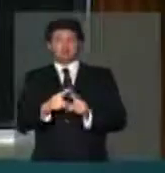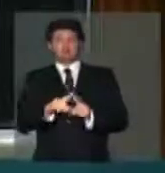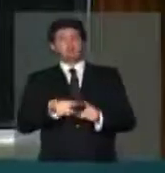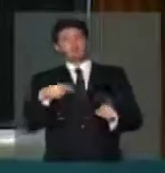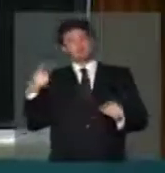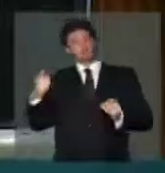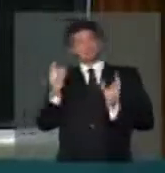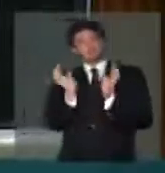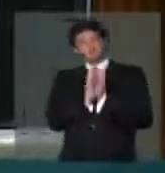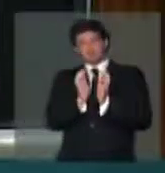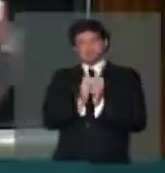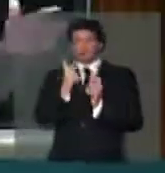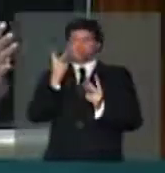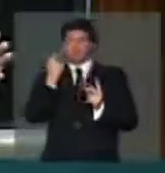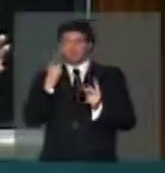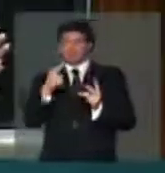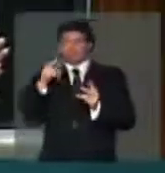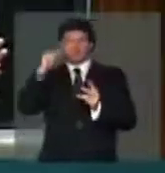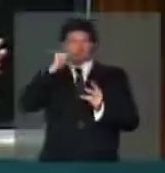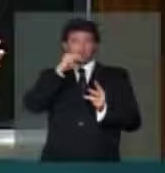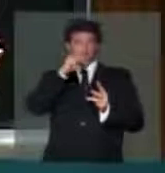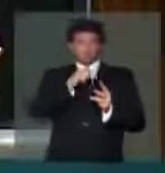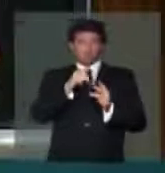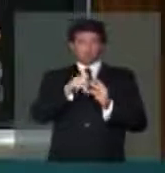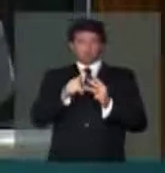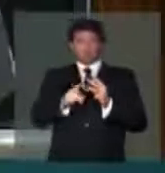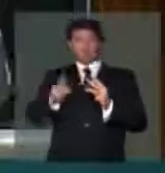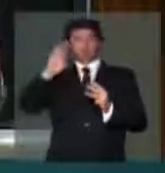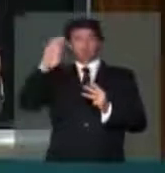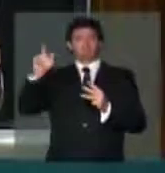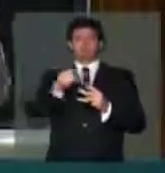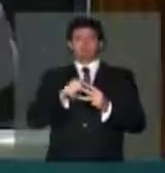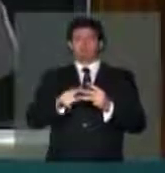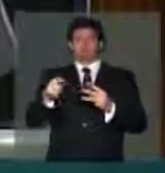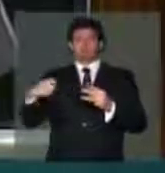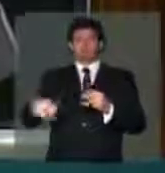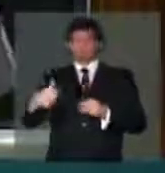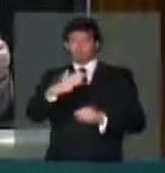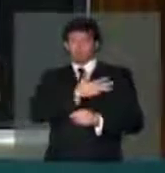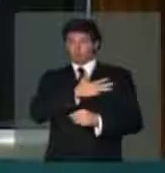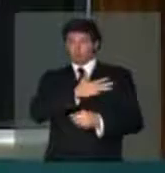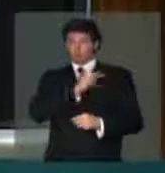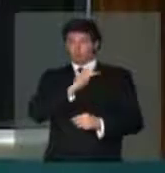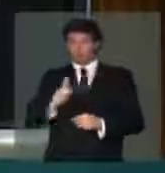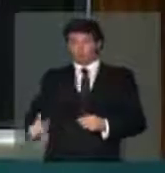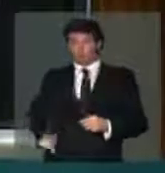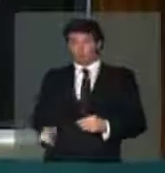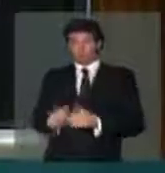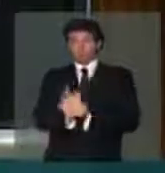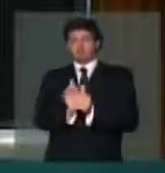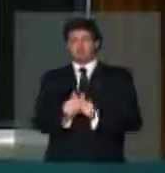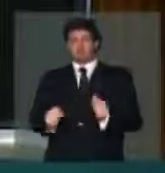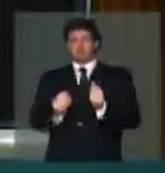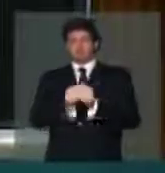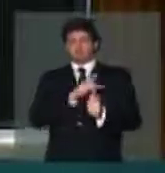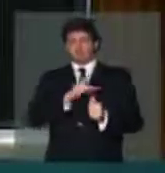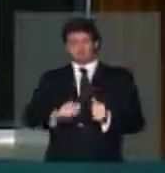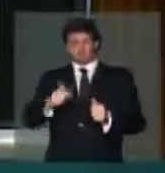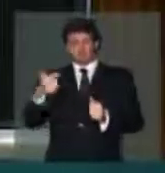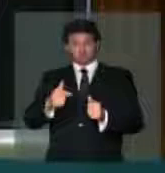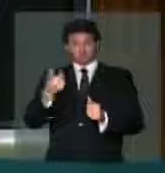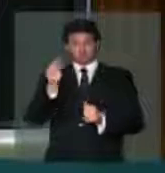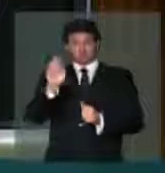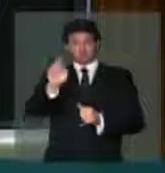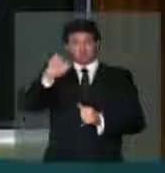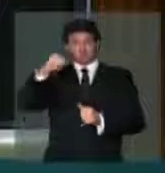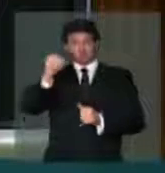depois Pernambuco, Ceará, Rio Grande do Norte. Presidente Lula, com o então vice-presidente da República, doutor